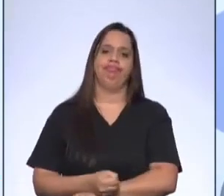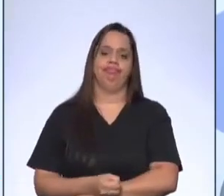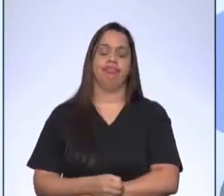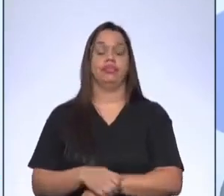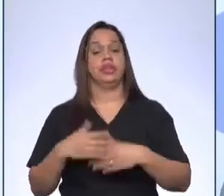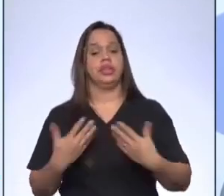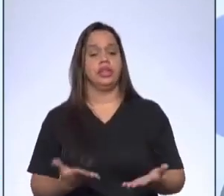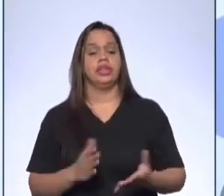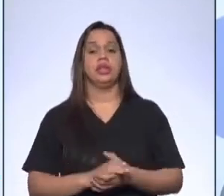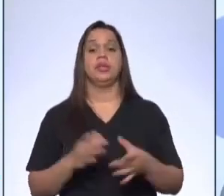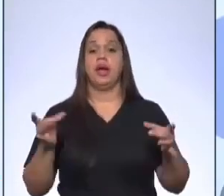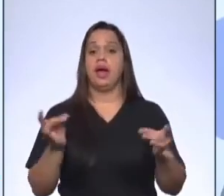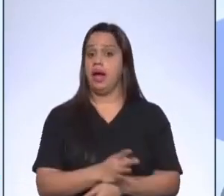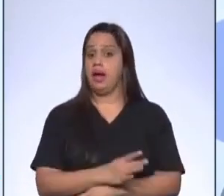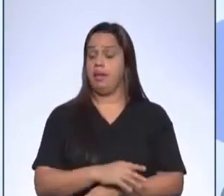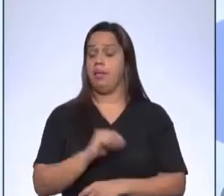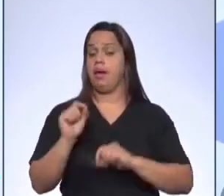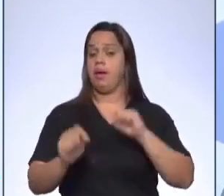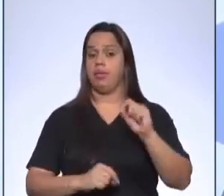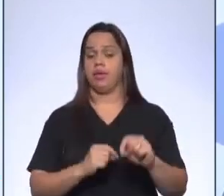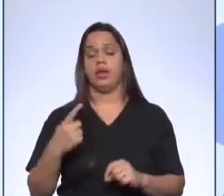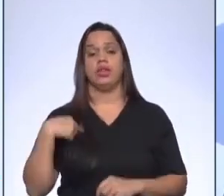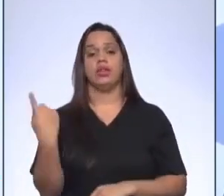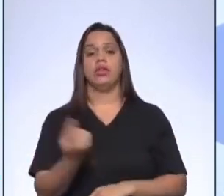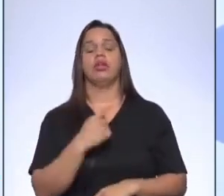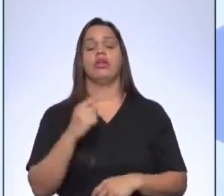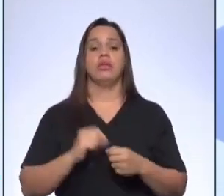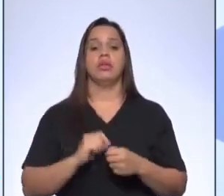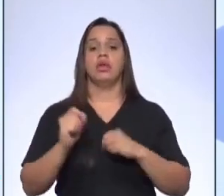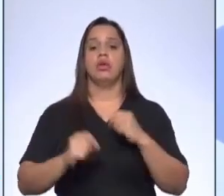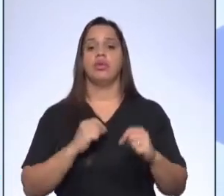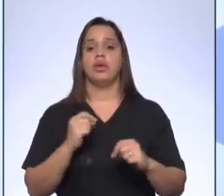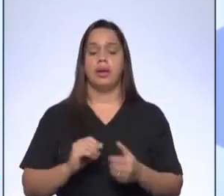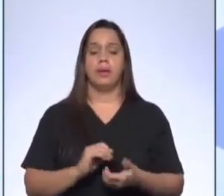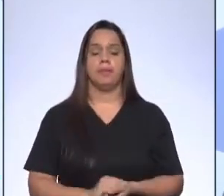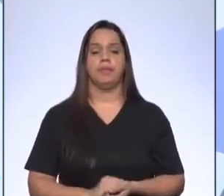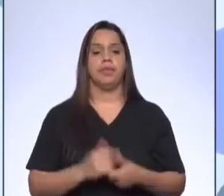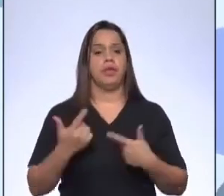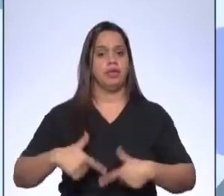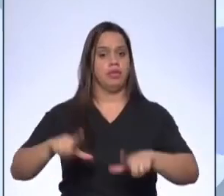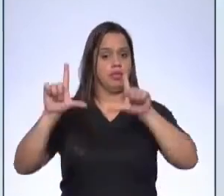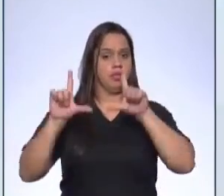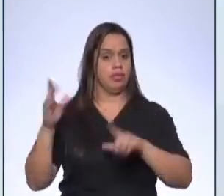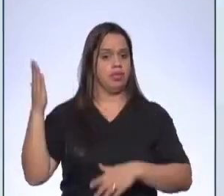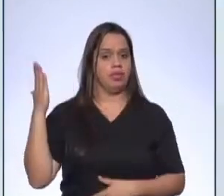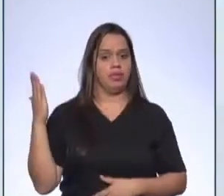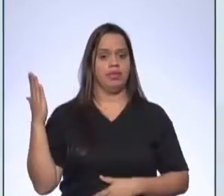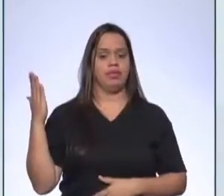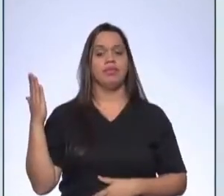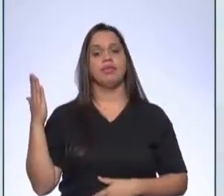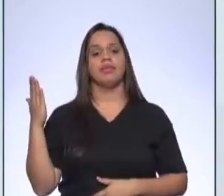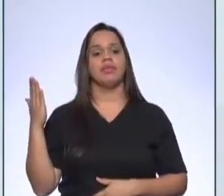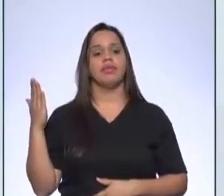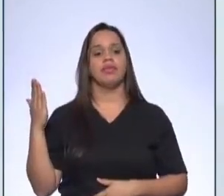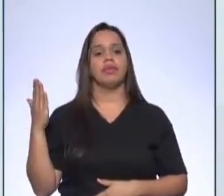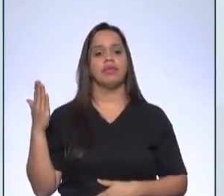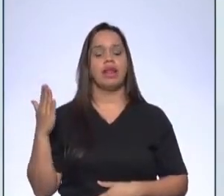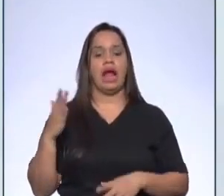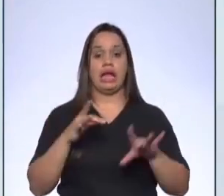Para terminarmos, nós vamos ter aqui uma imagem das